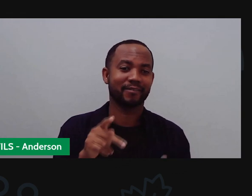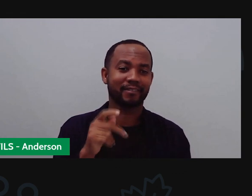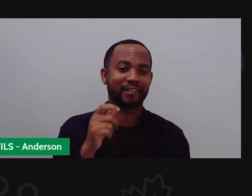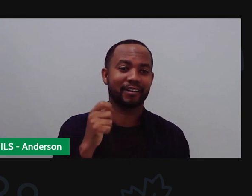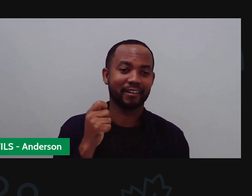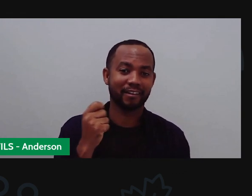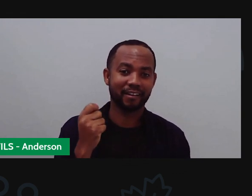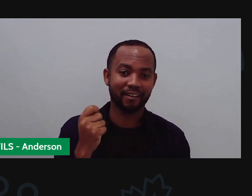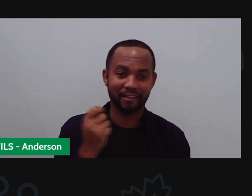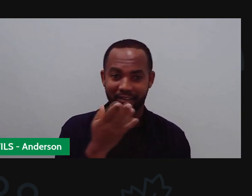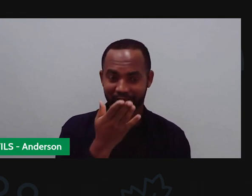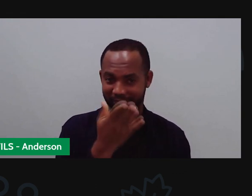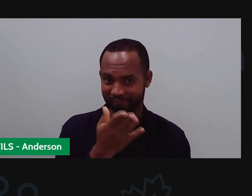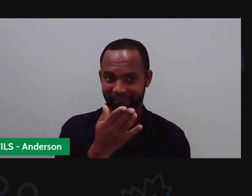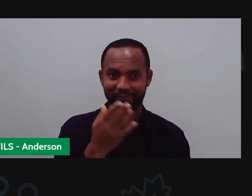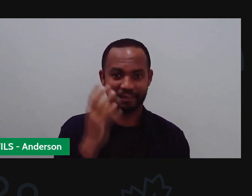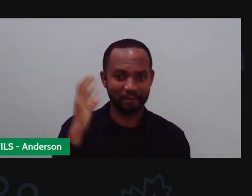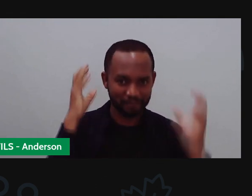Anderson, nossa aula de número